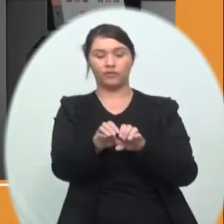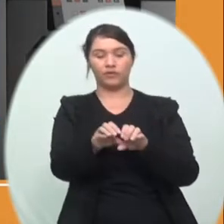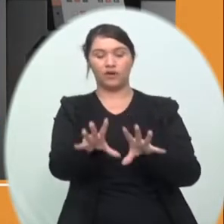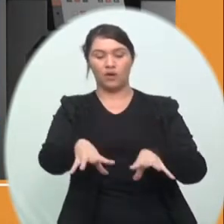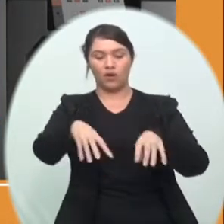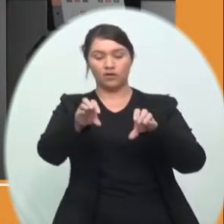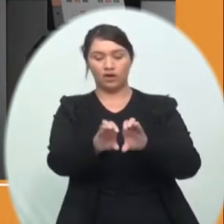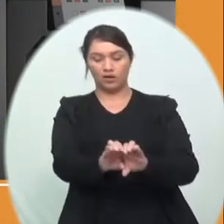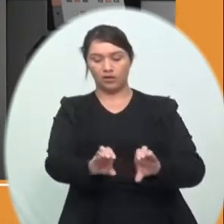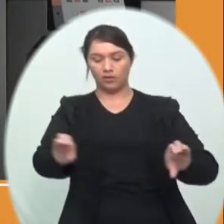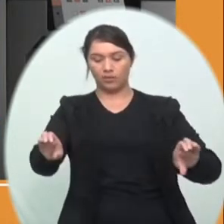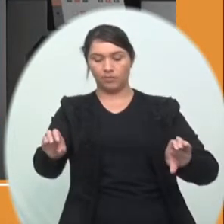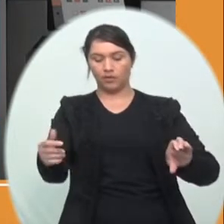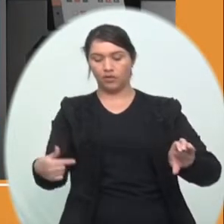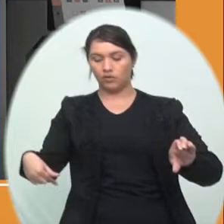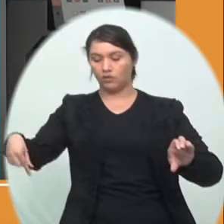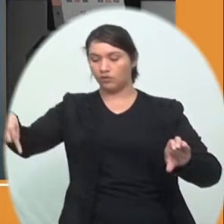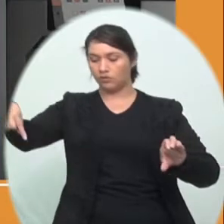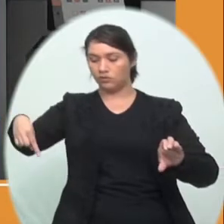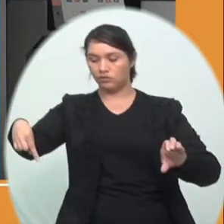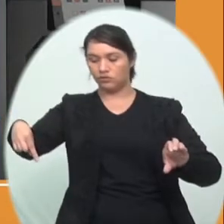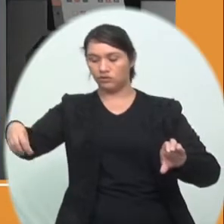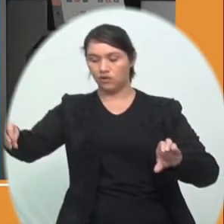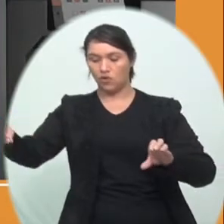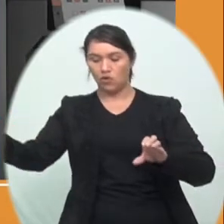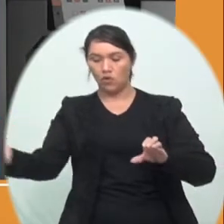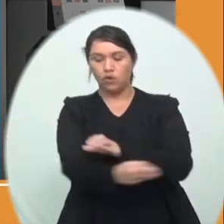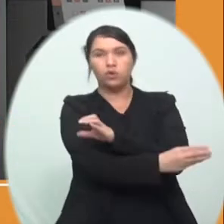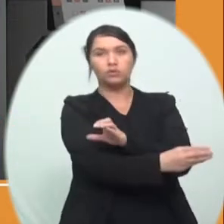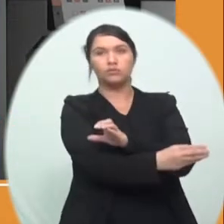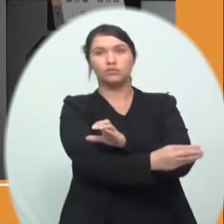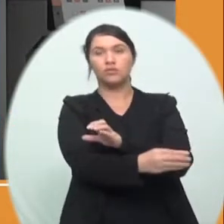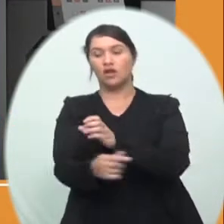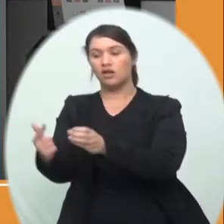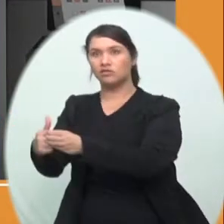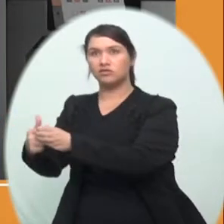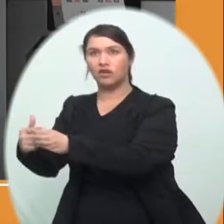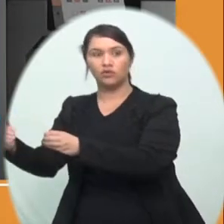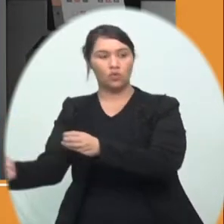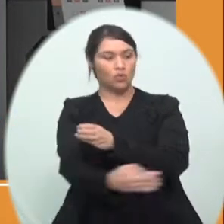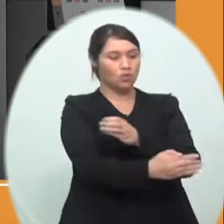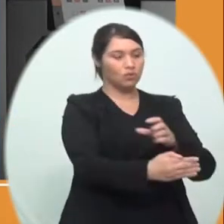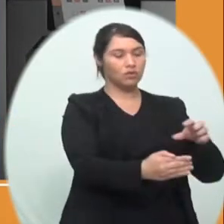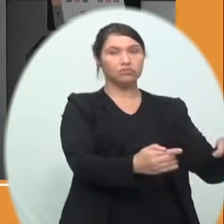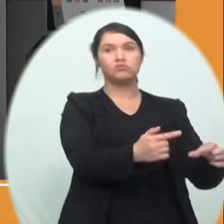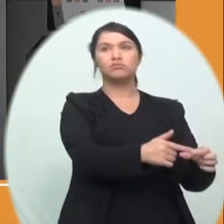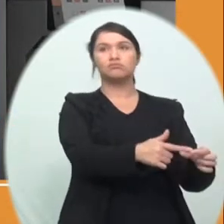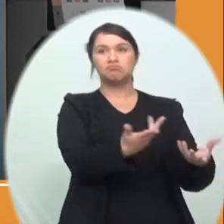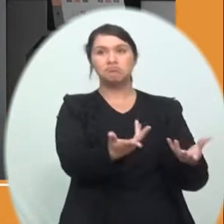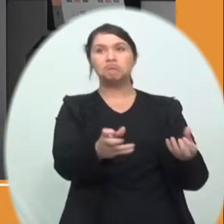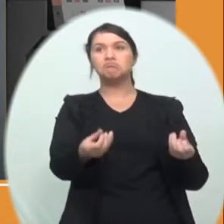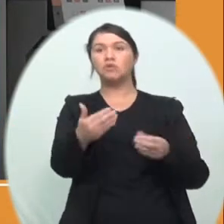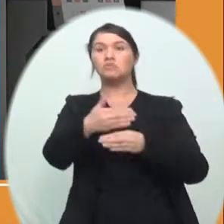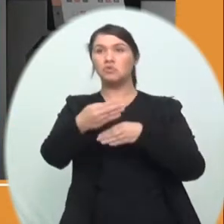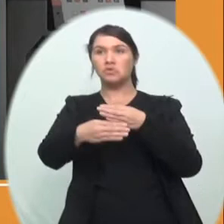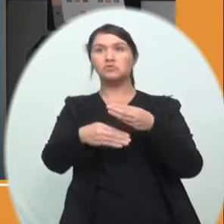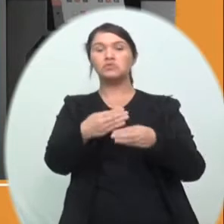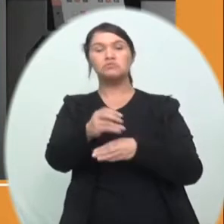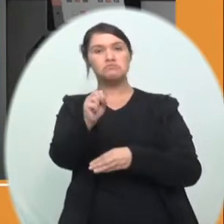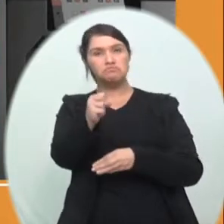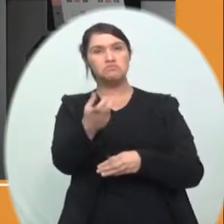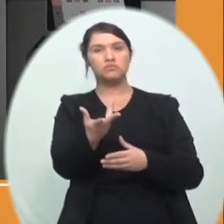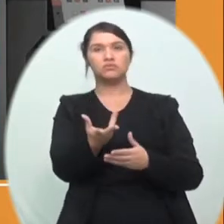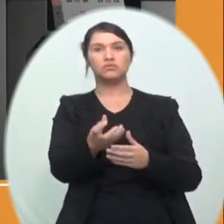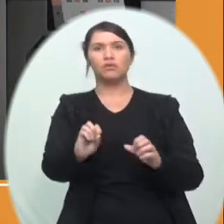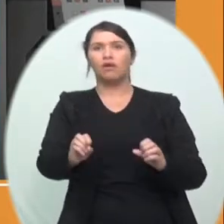vácuo. Coisa do Elon Musk, é um maluco, mas já está com o contrato assinado, já está em construção. Ou seja, o que